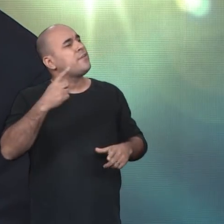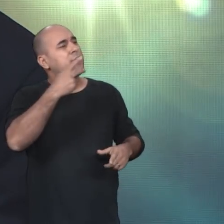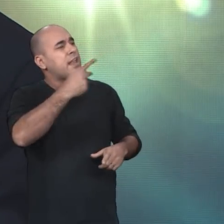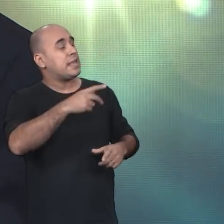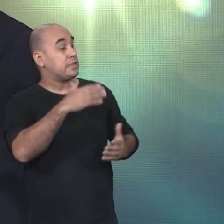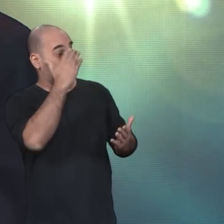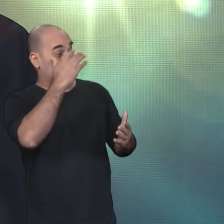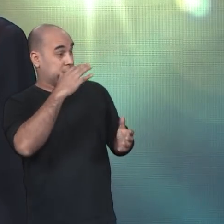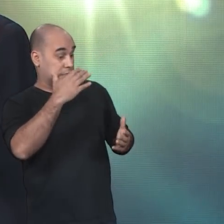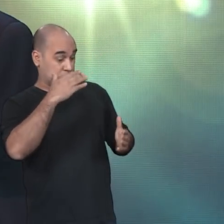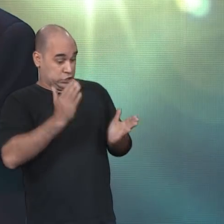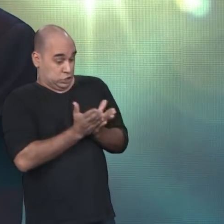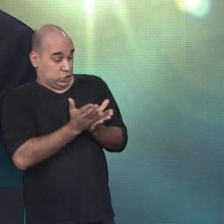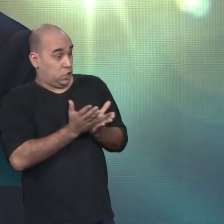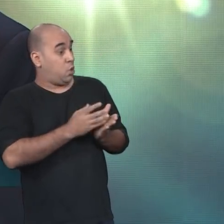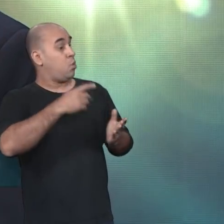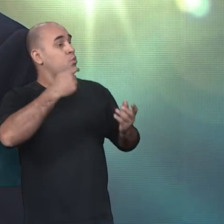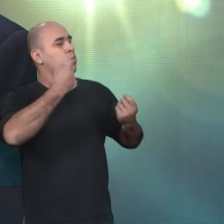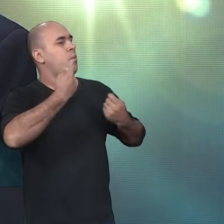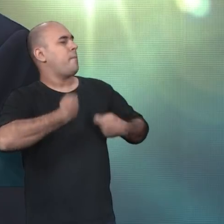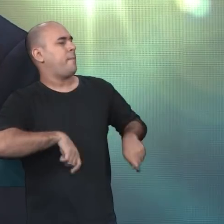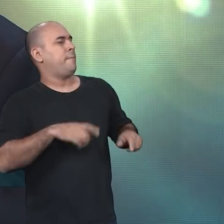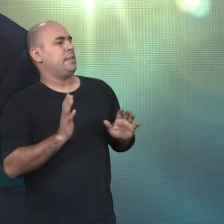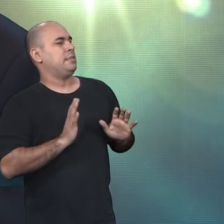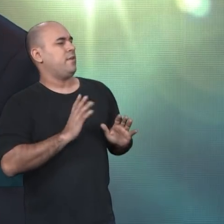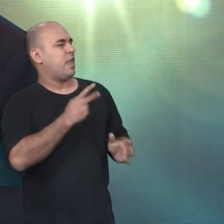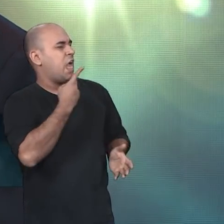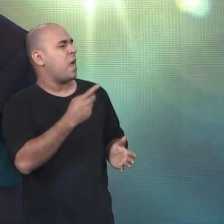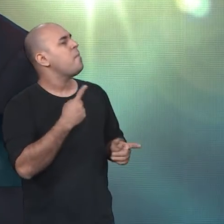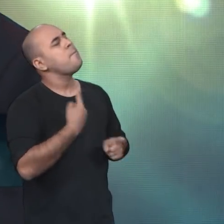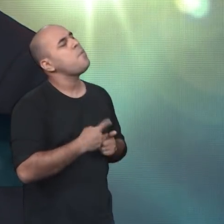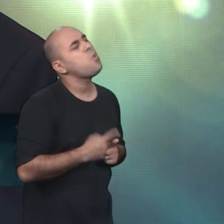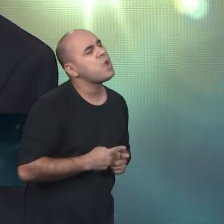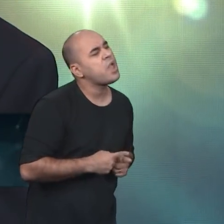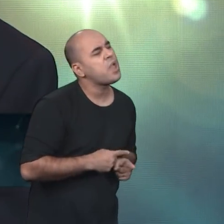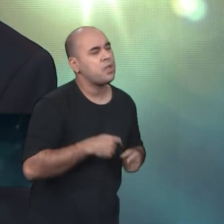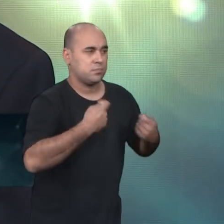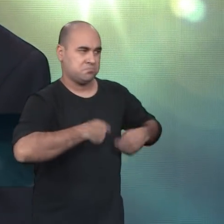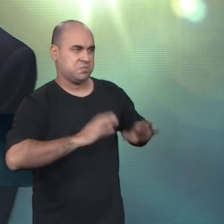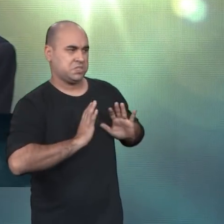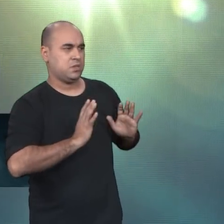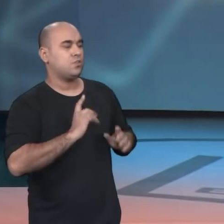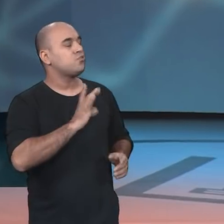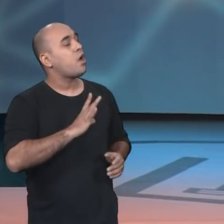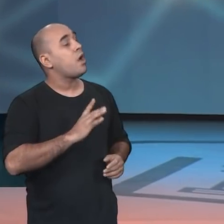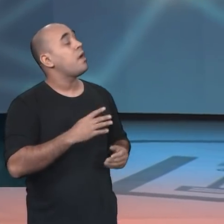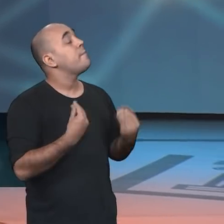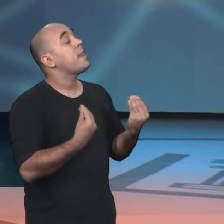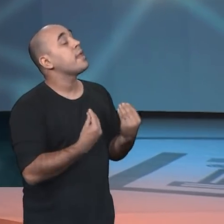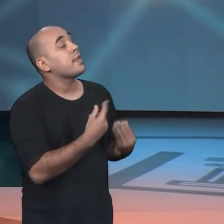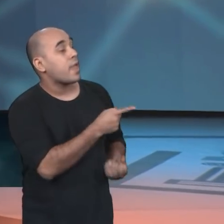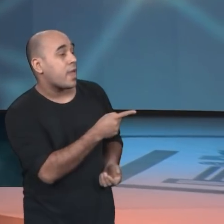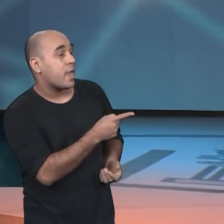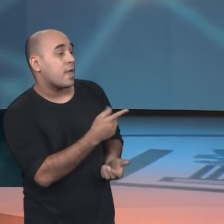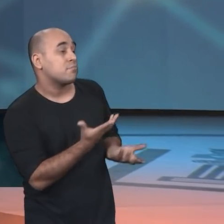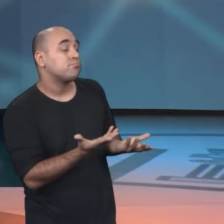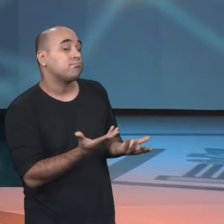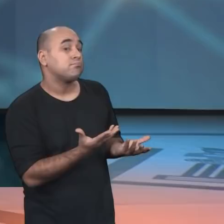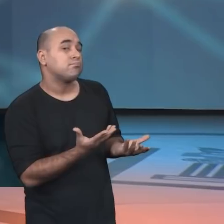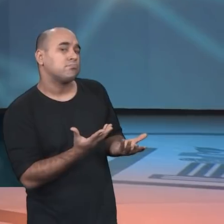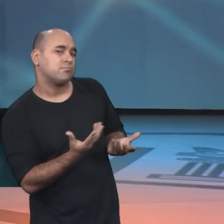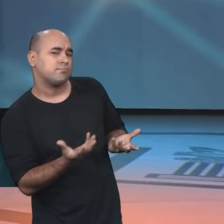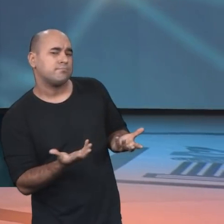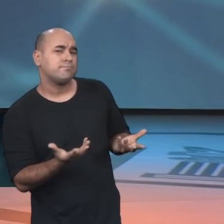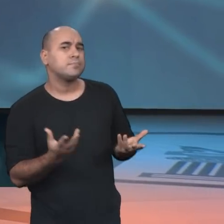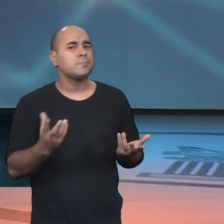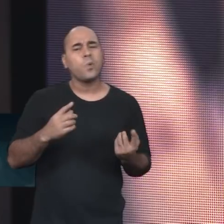sim para quê. É uma diferença sutil ali de palavras, mas... Você acredita nisso? Acha que não tem nada a ver essa frase? Como é que